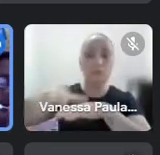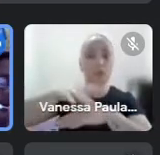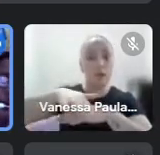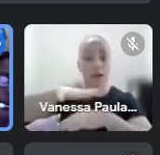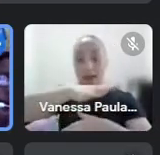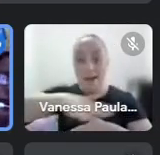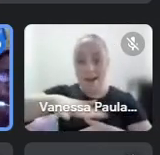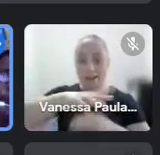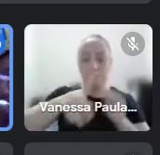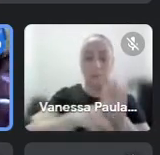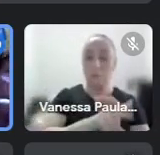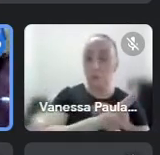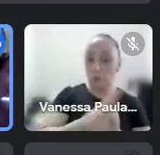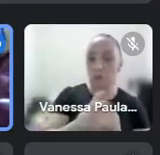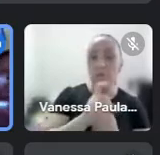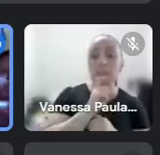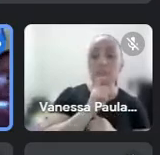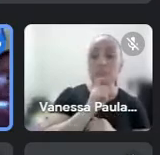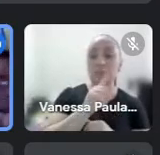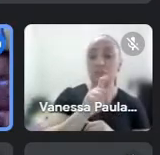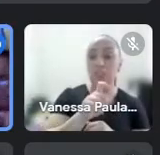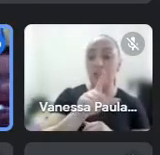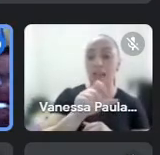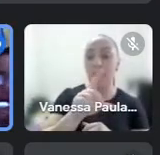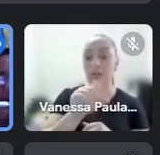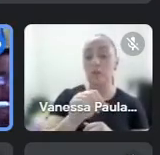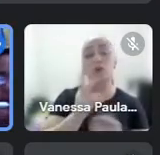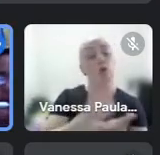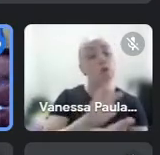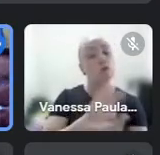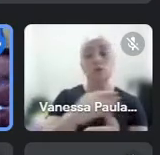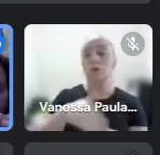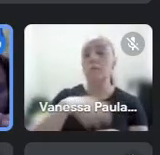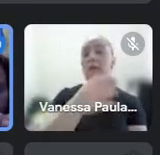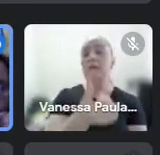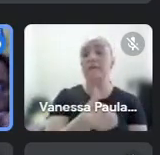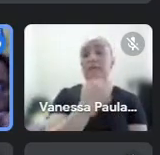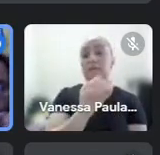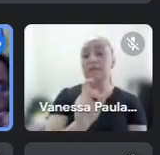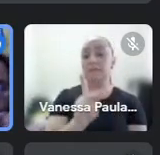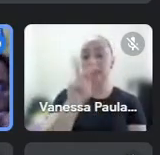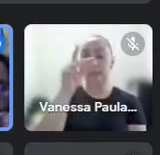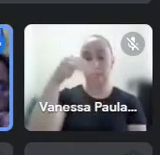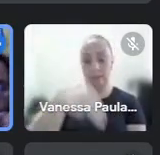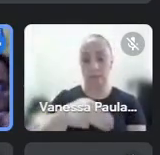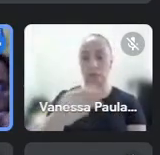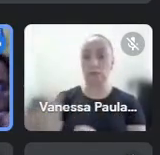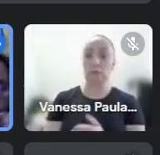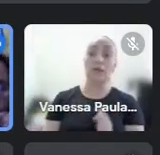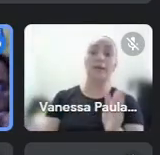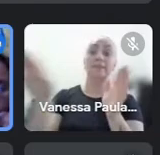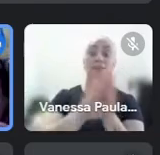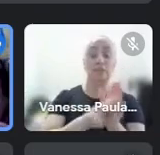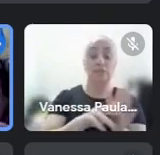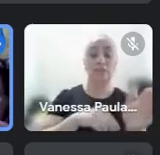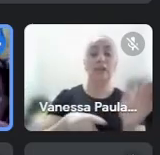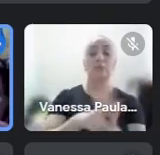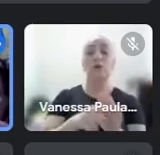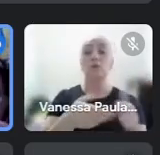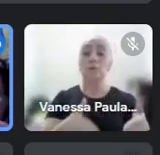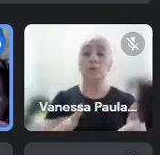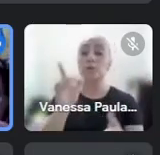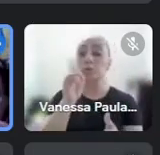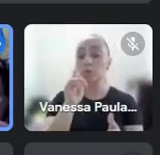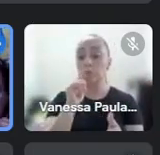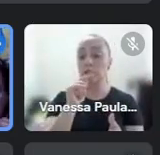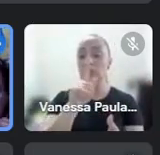gelado, e ele continua por mais 60 quilômetros até desaguar no rio Paraupebas. Aí você tem um contexto.